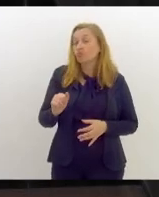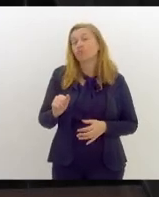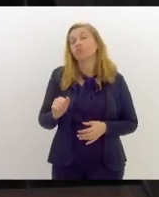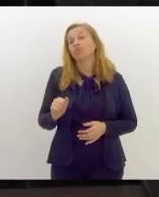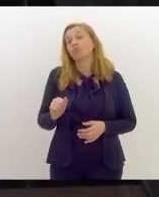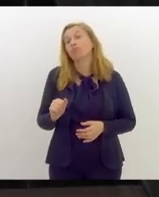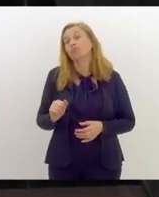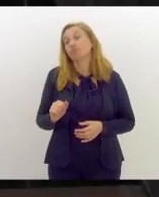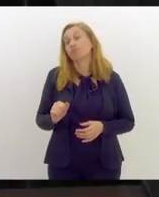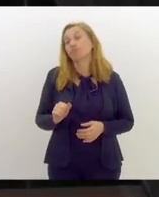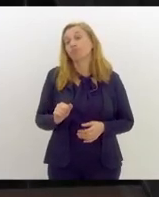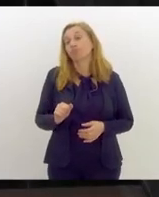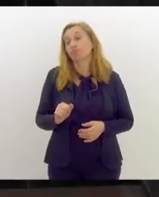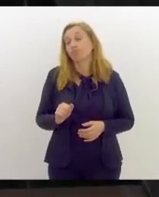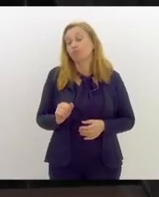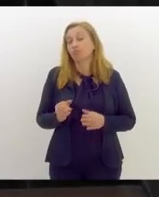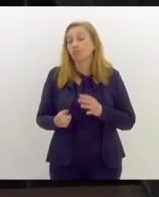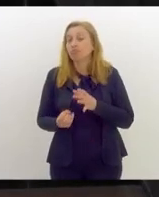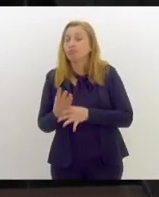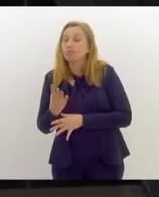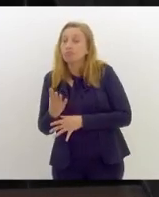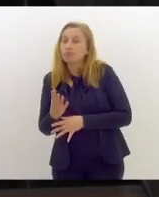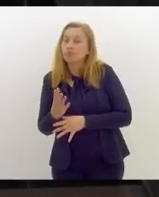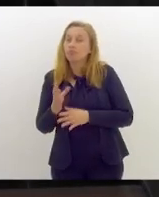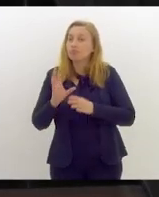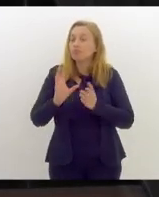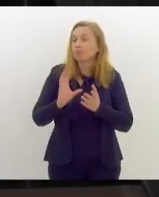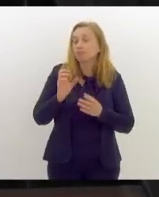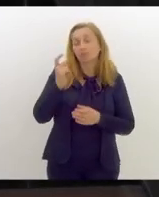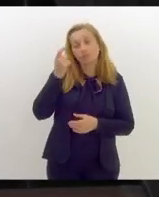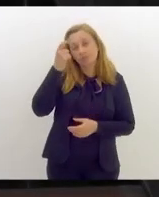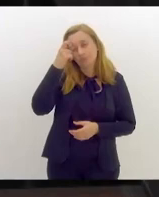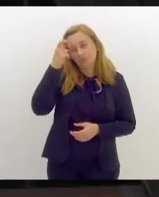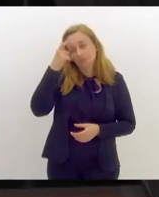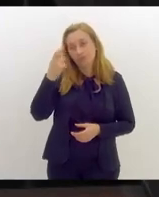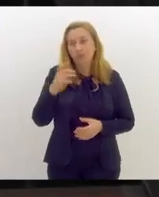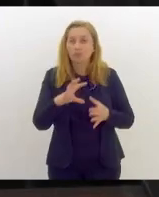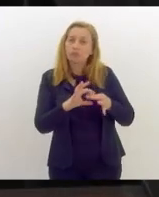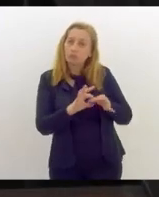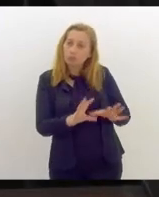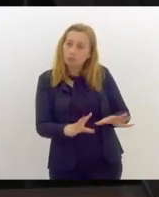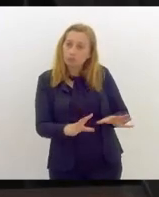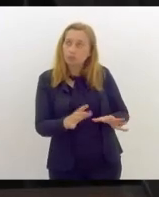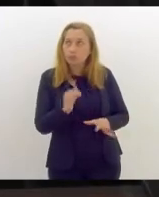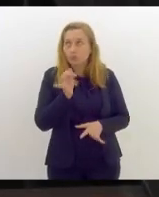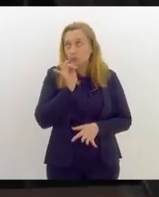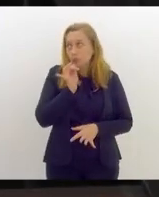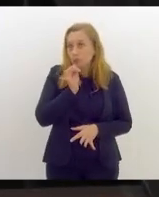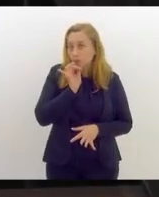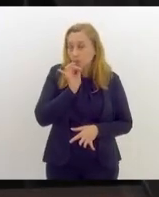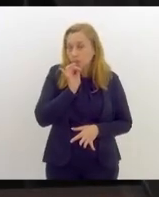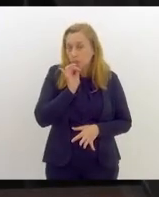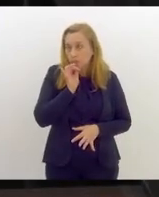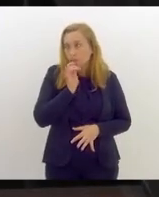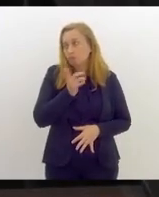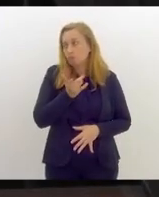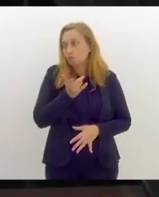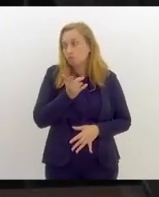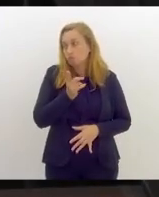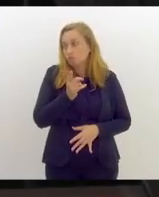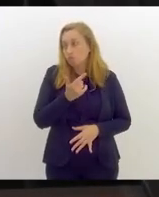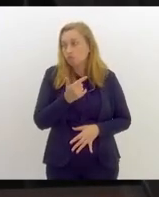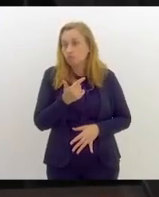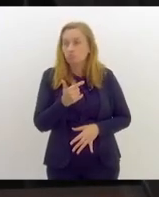subsidiária seja criada através do Consenso eu vou permitir por exemplo né quando não